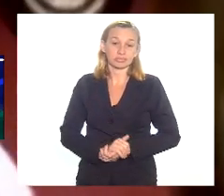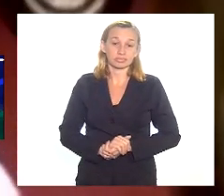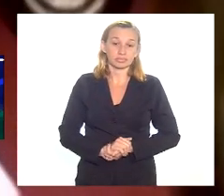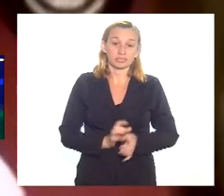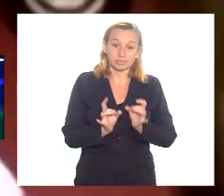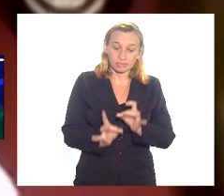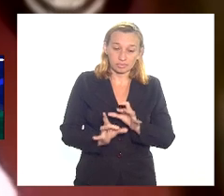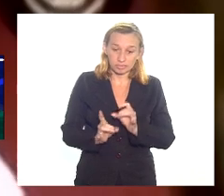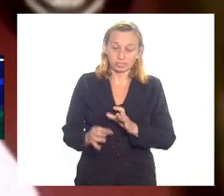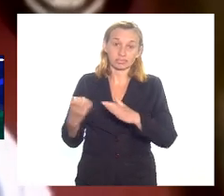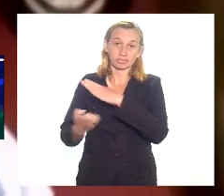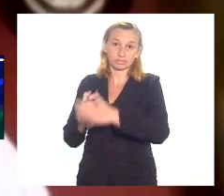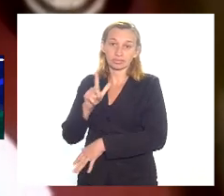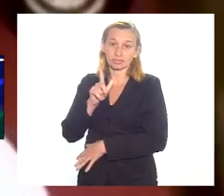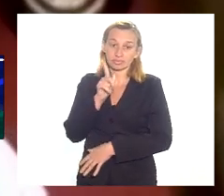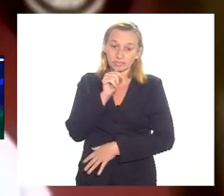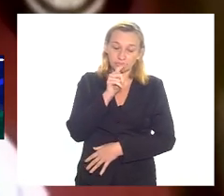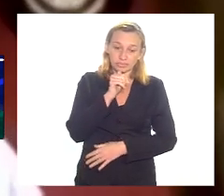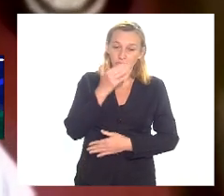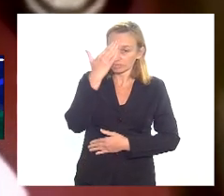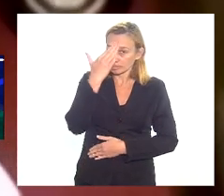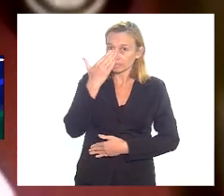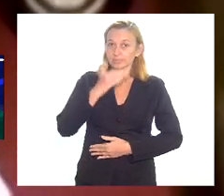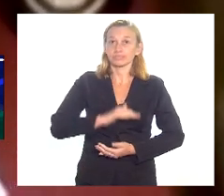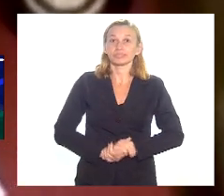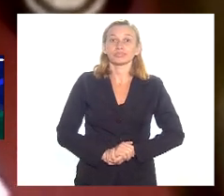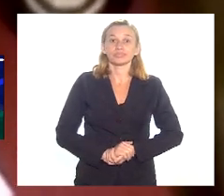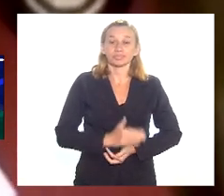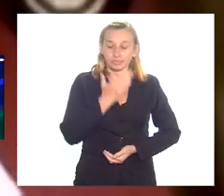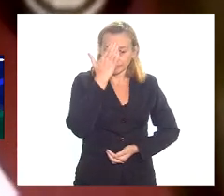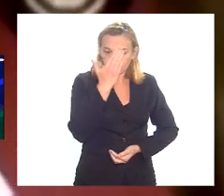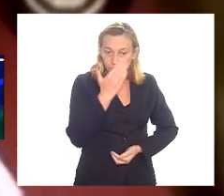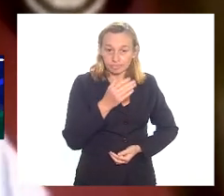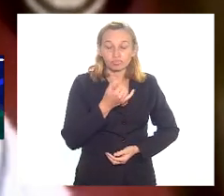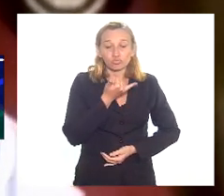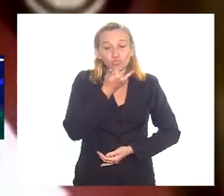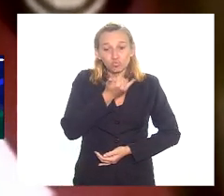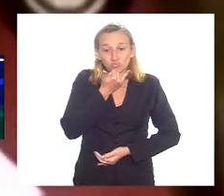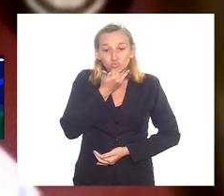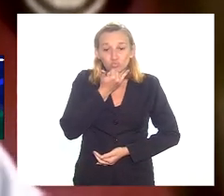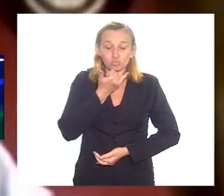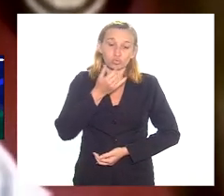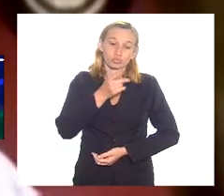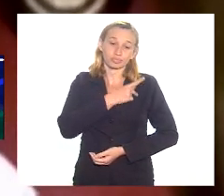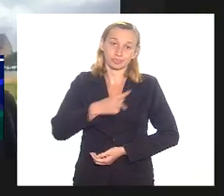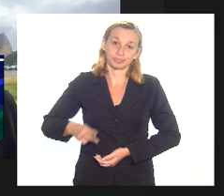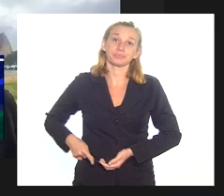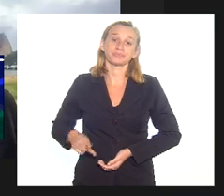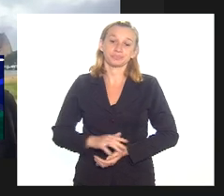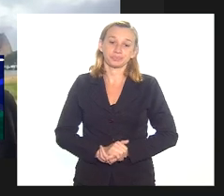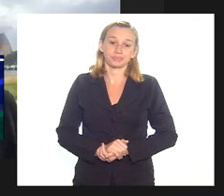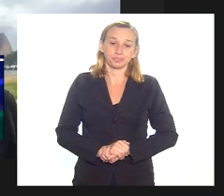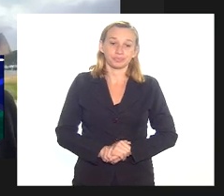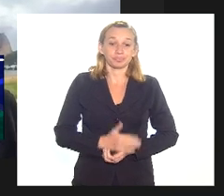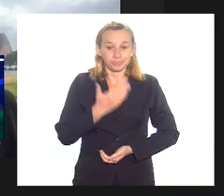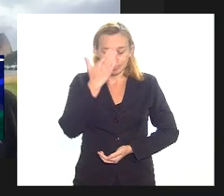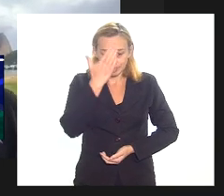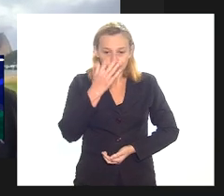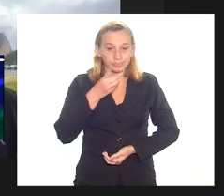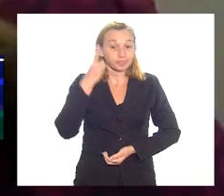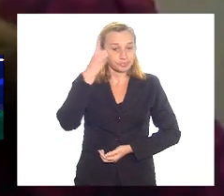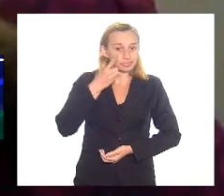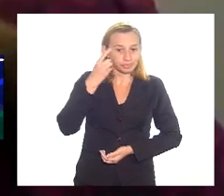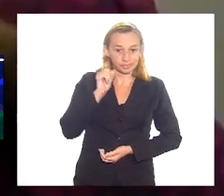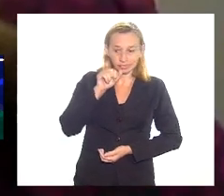da empresa SEDAI. Muito obrigado, agradeço e desculpe, presidente. Obrigada, deputado